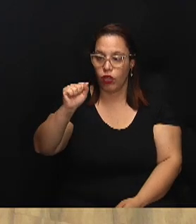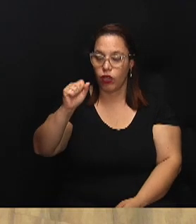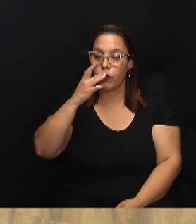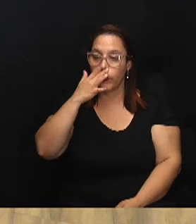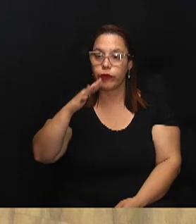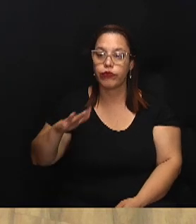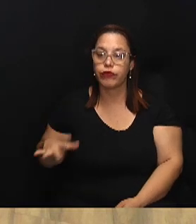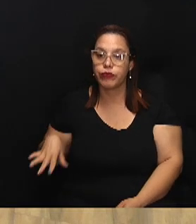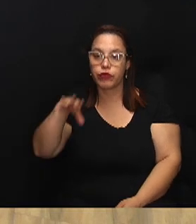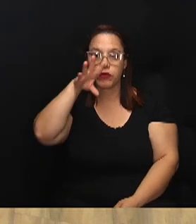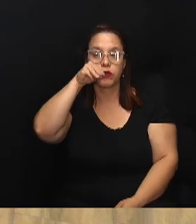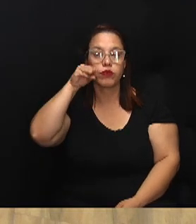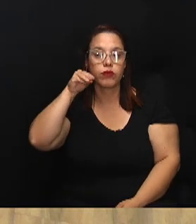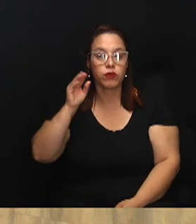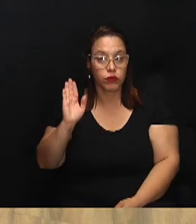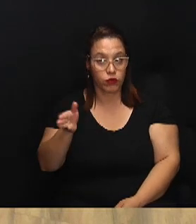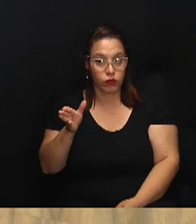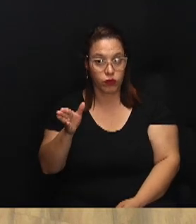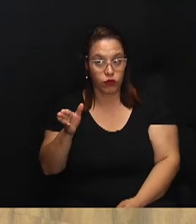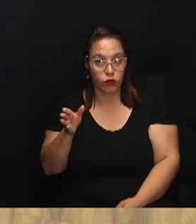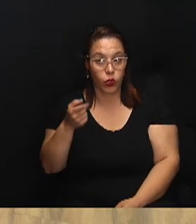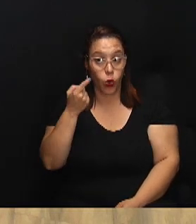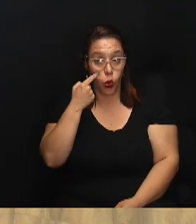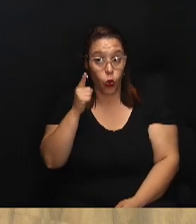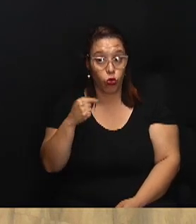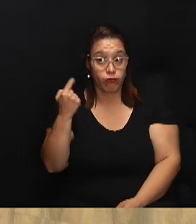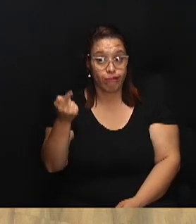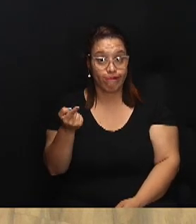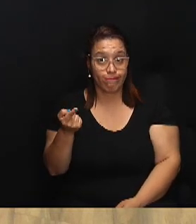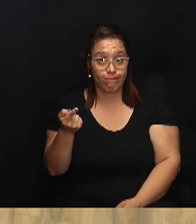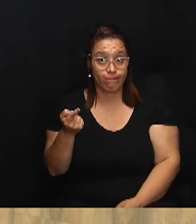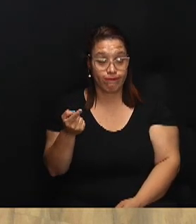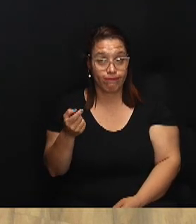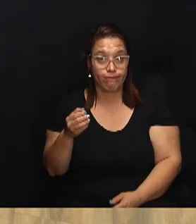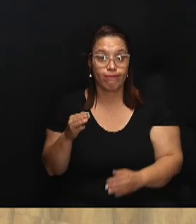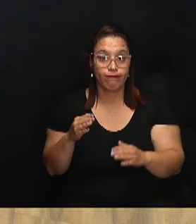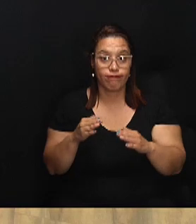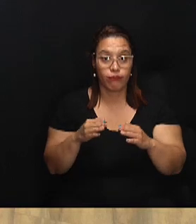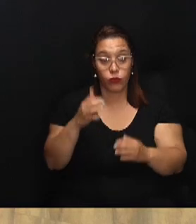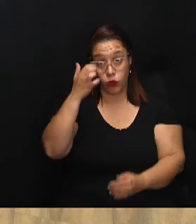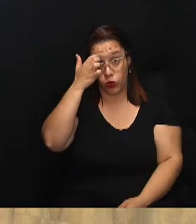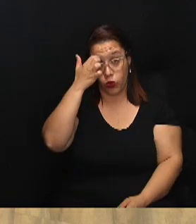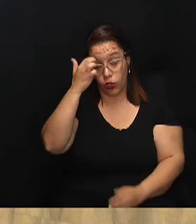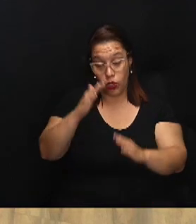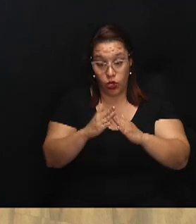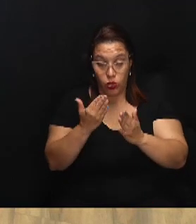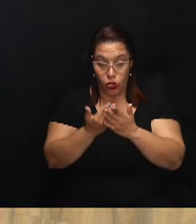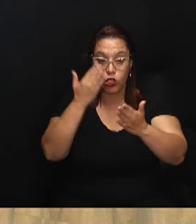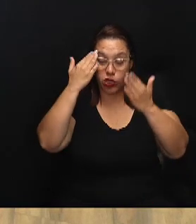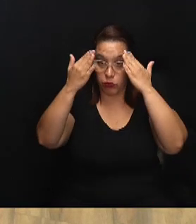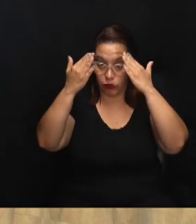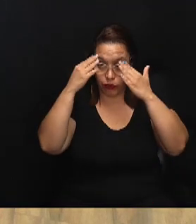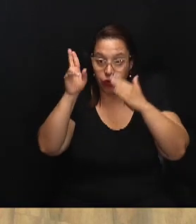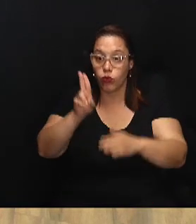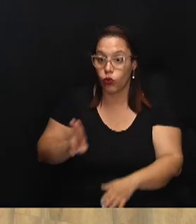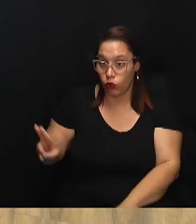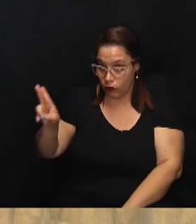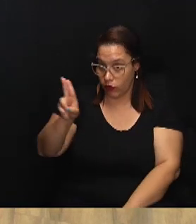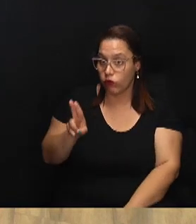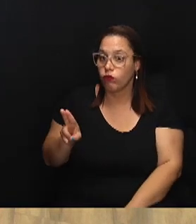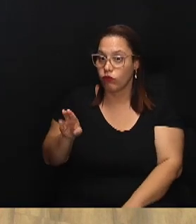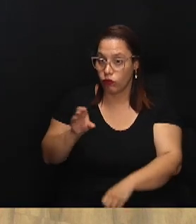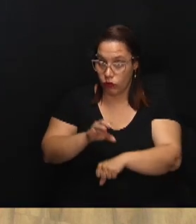também, que é já com outro olhar. Tem algumas clínicas, escolas de psicologia, que são as universidades, que têm